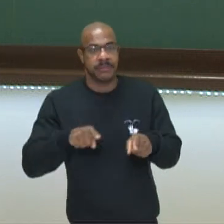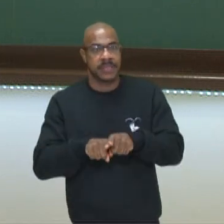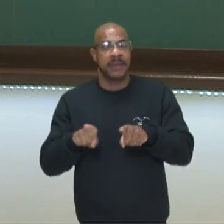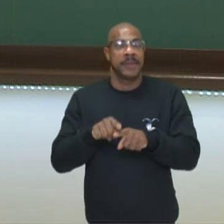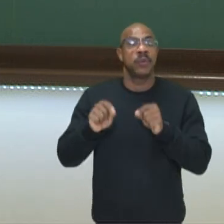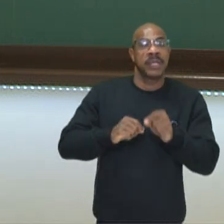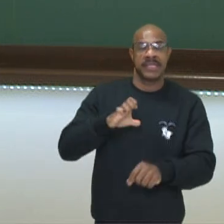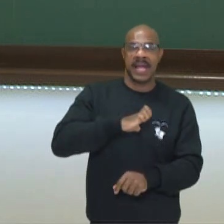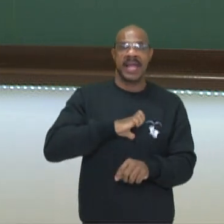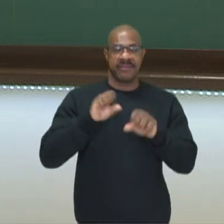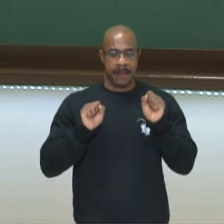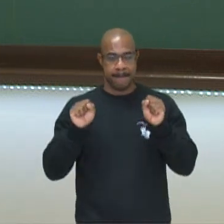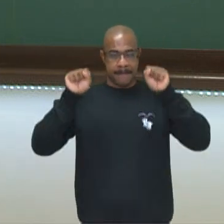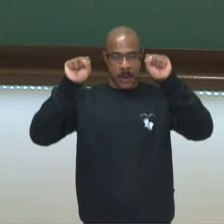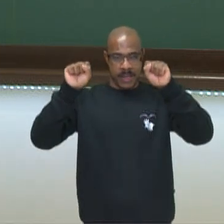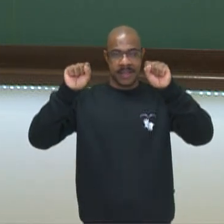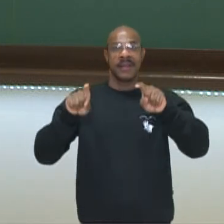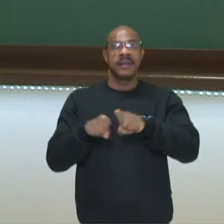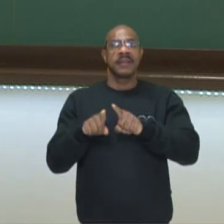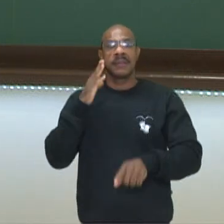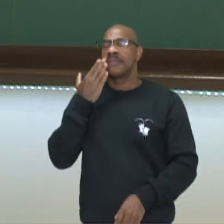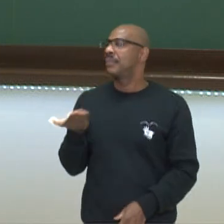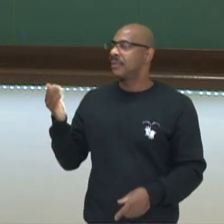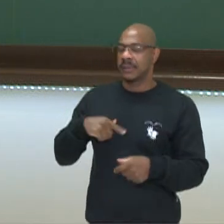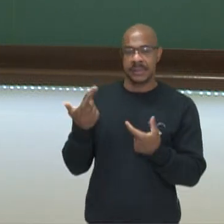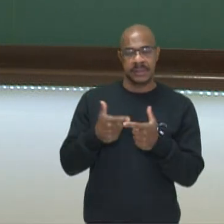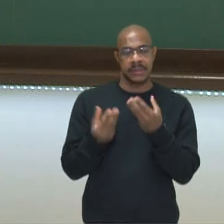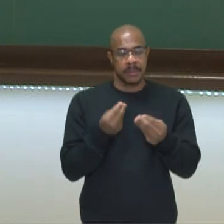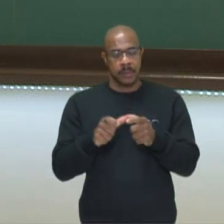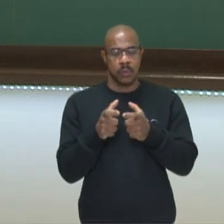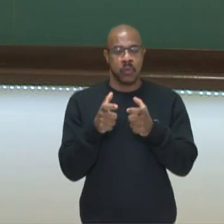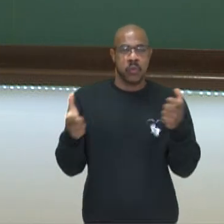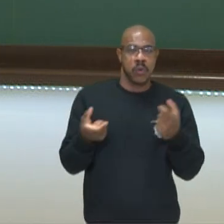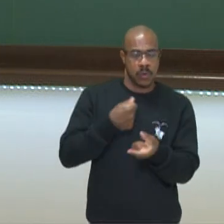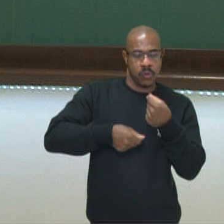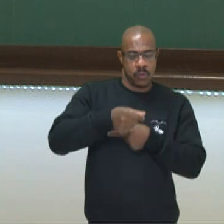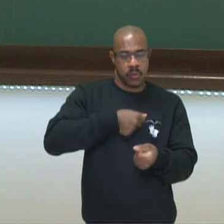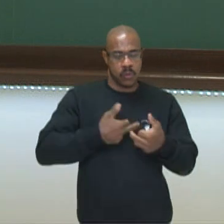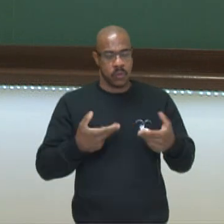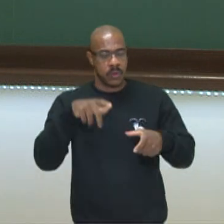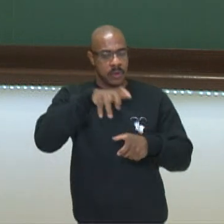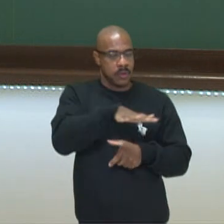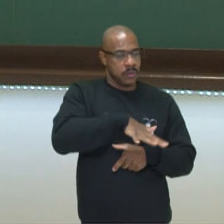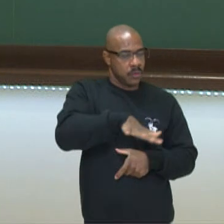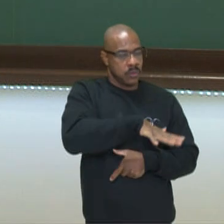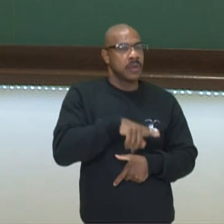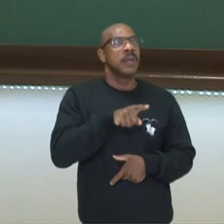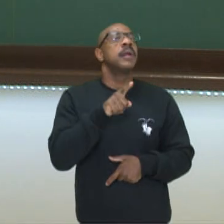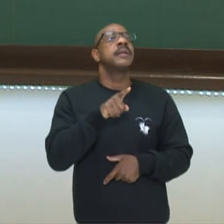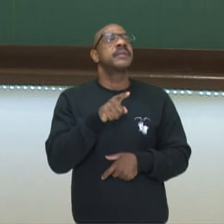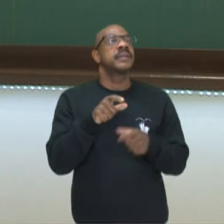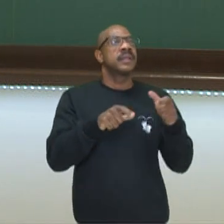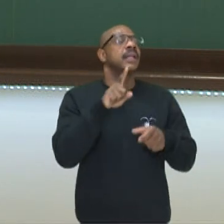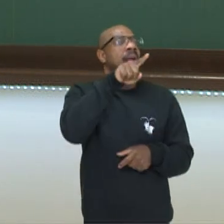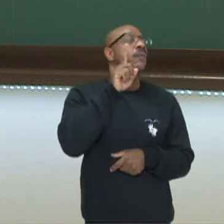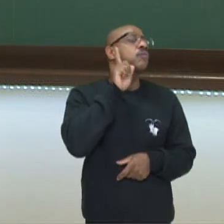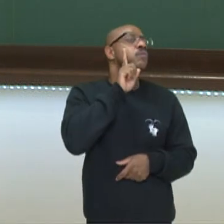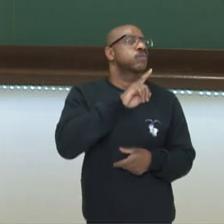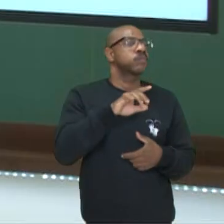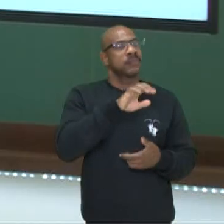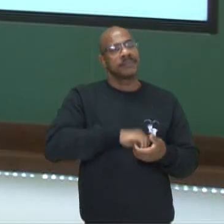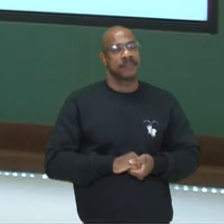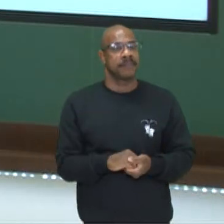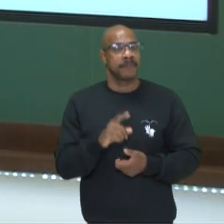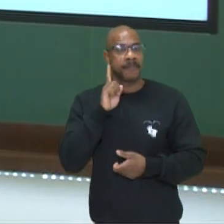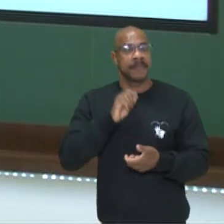os colonos puritanos e o crescimento e desenvolvimento do capitalismo na colônia nos Estados Unidos, né? Então aqui, ó,